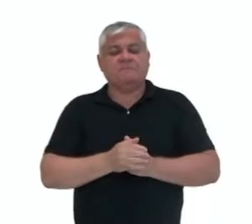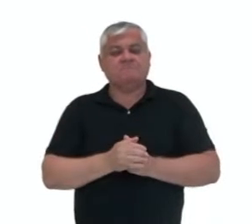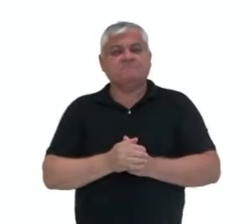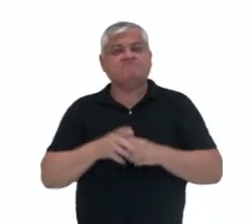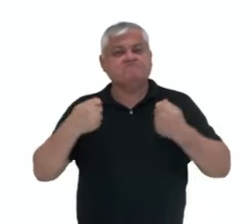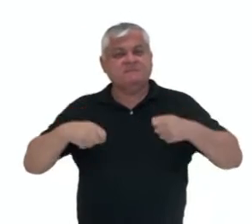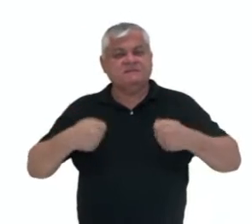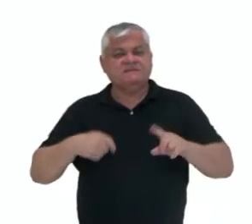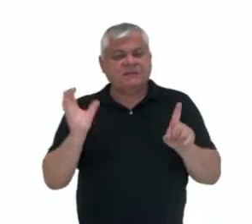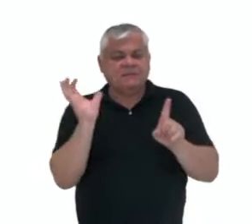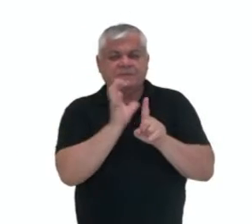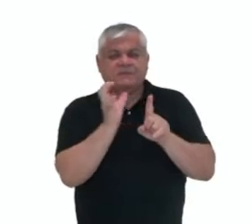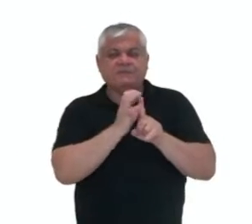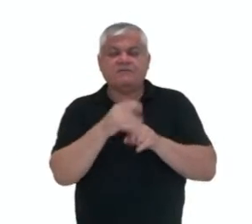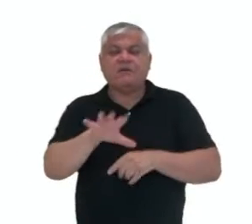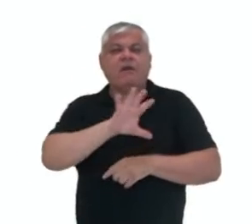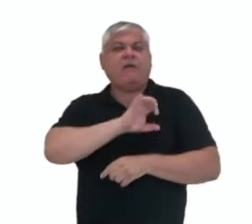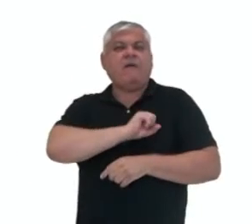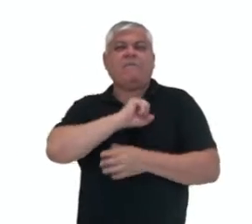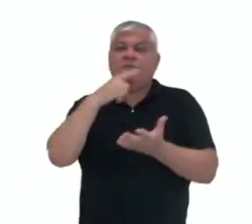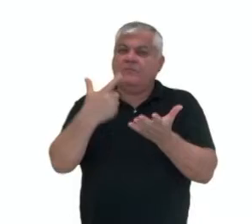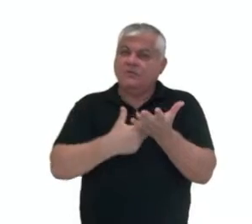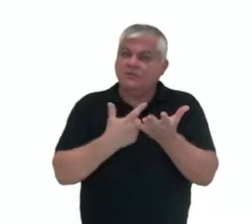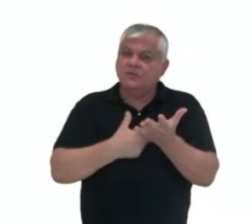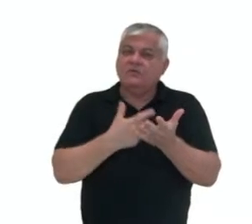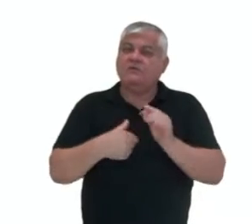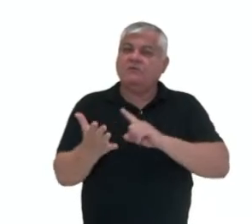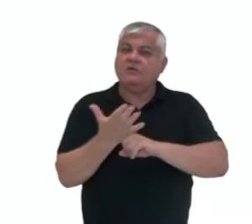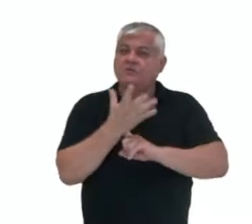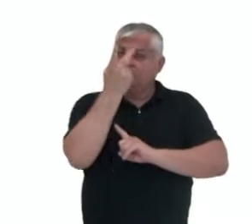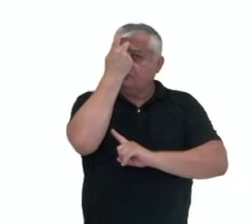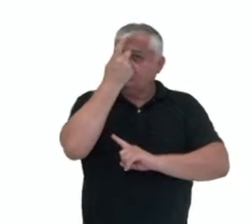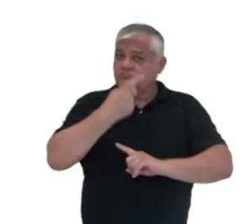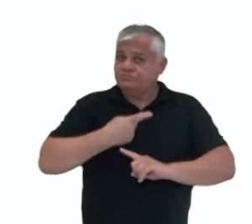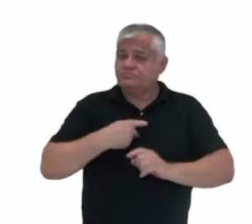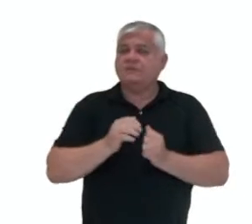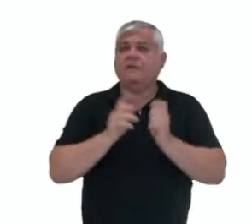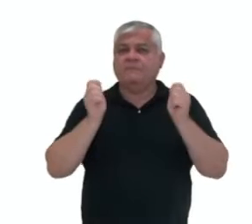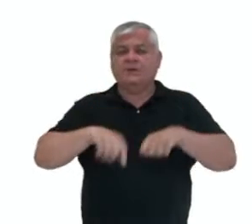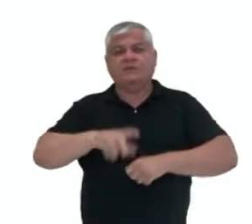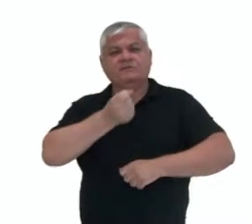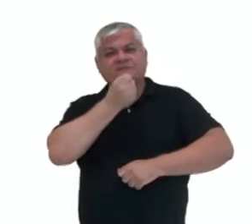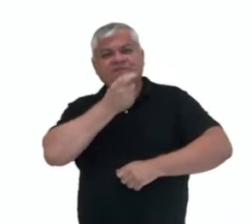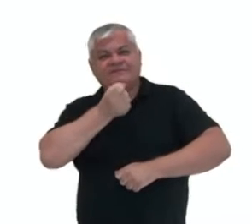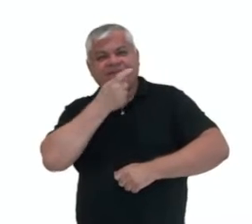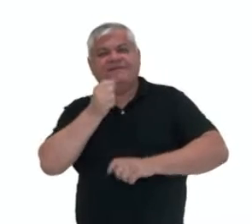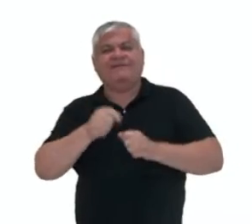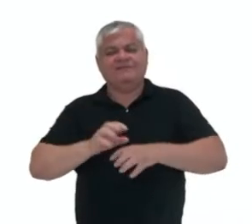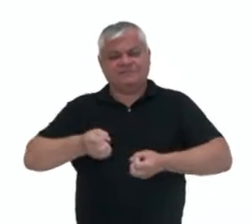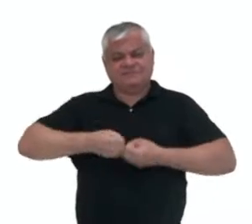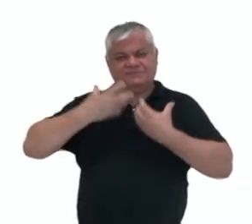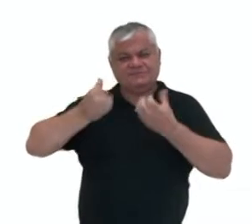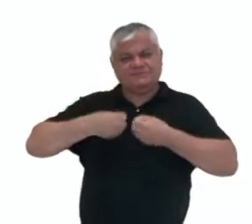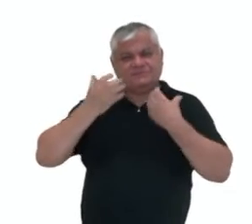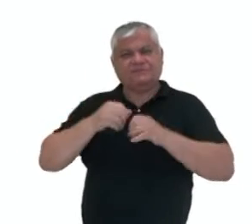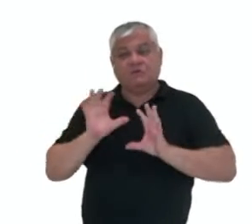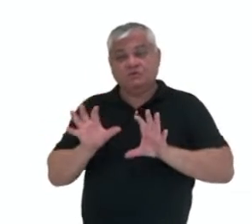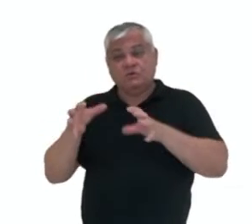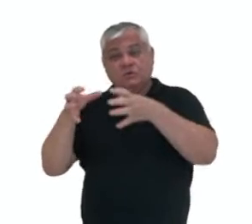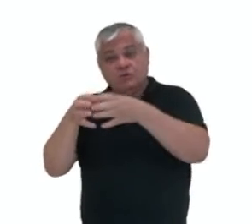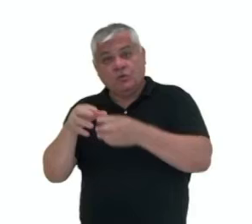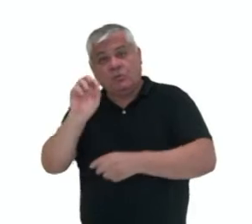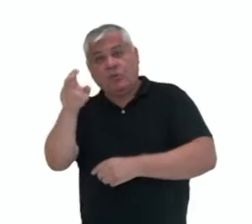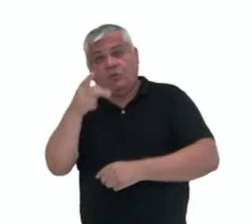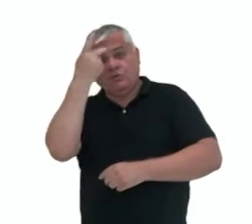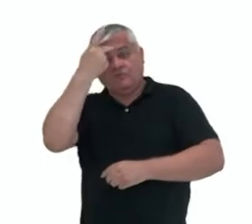e estimular sua leitura trazem ganhos individuais, do divertimento à ilustração, e coletivos, contribuindo